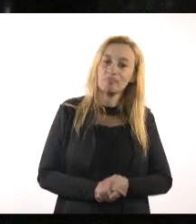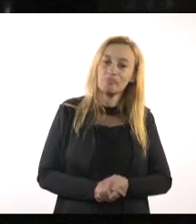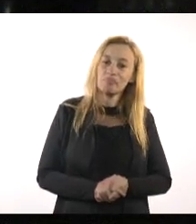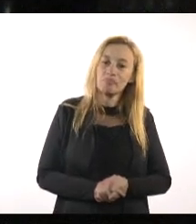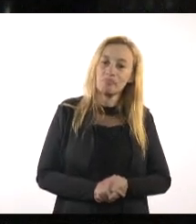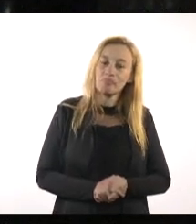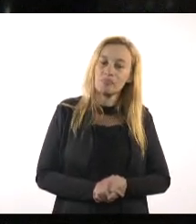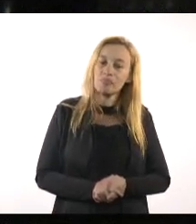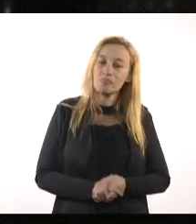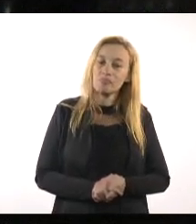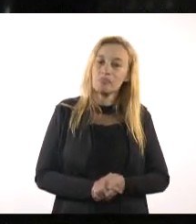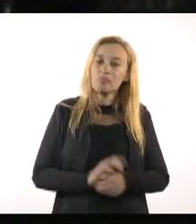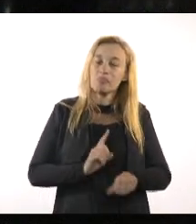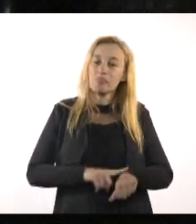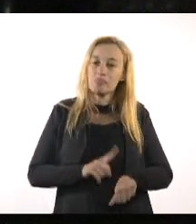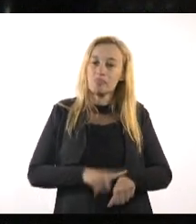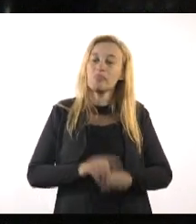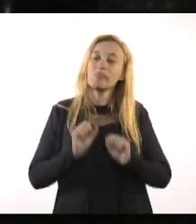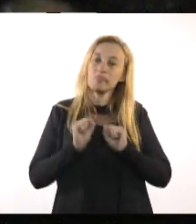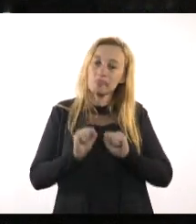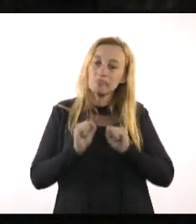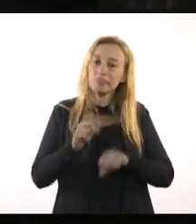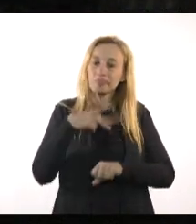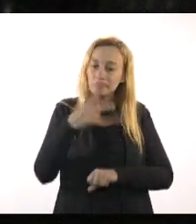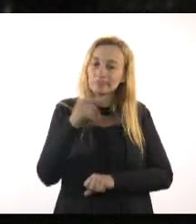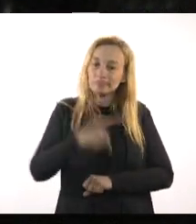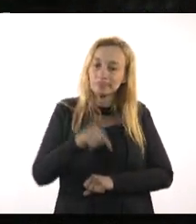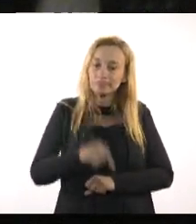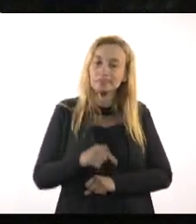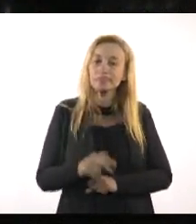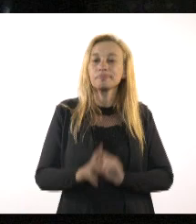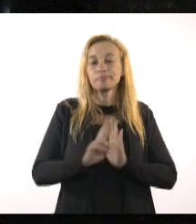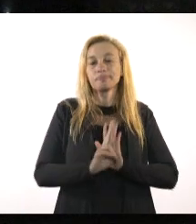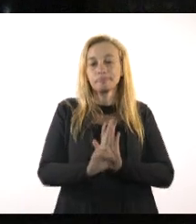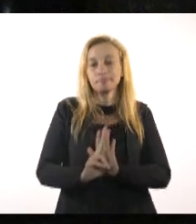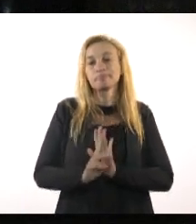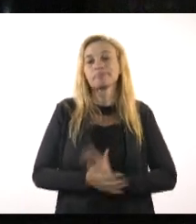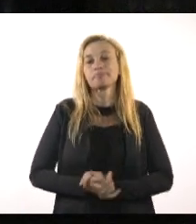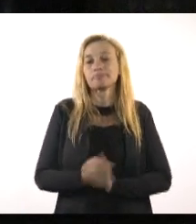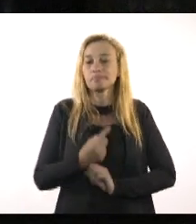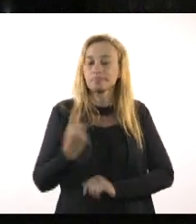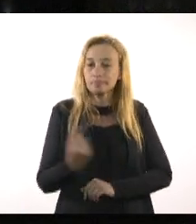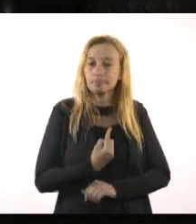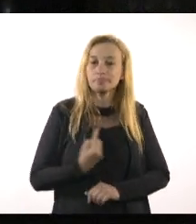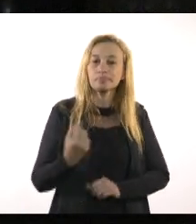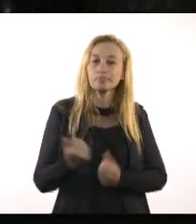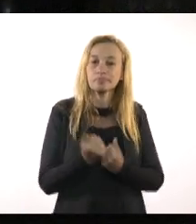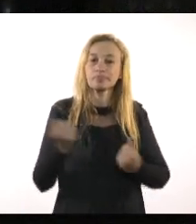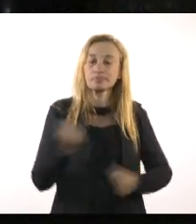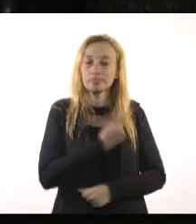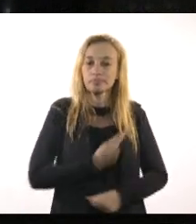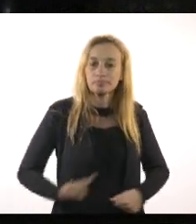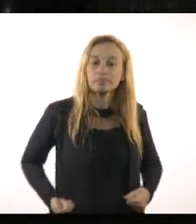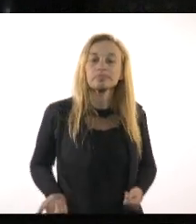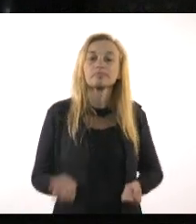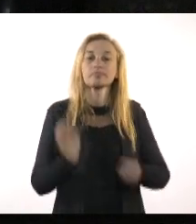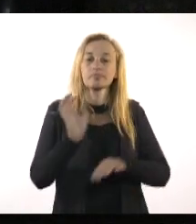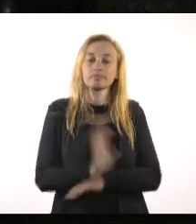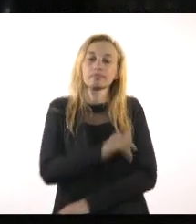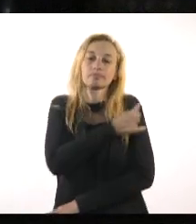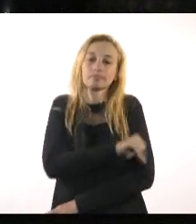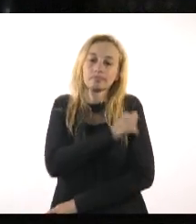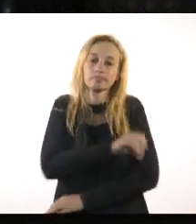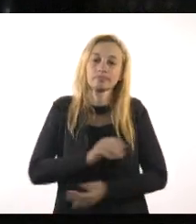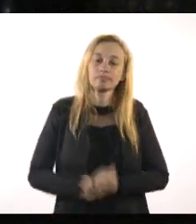Nesse instante, né, eu posso falar aqui, representando o nosso vice-governador, o governo do estado do Rio de